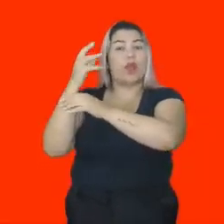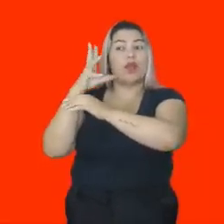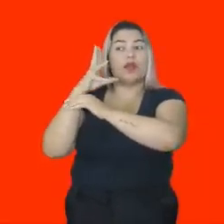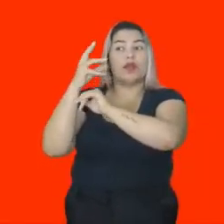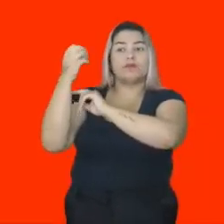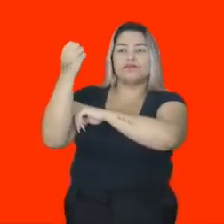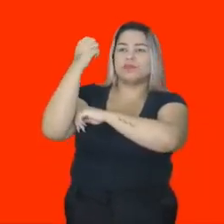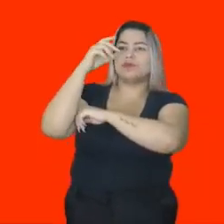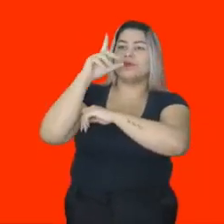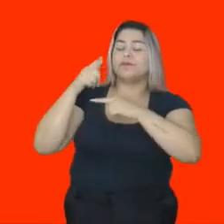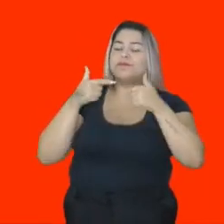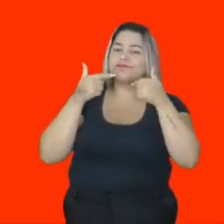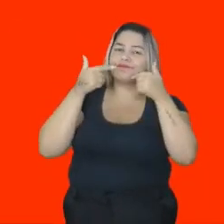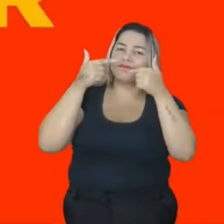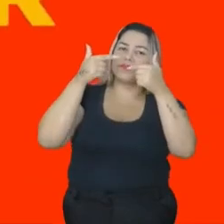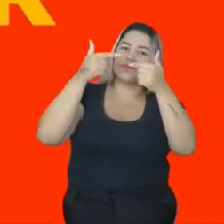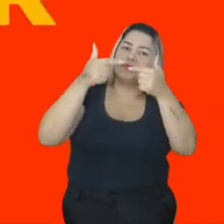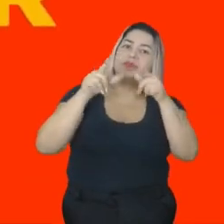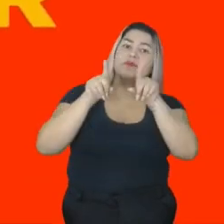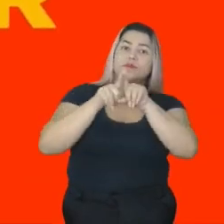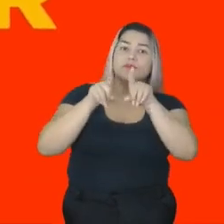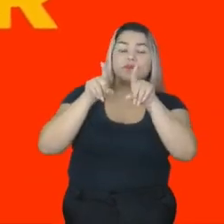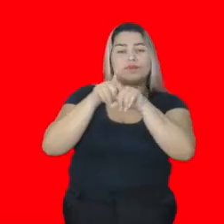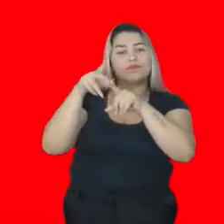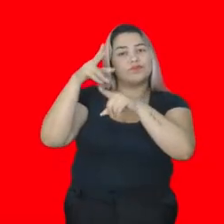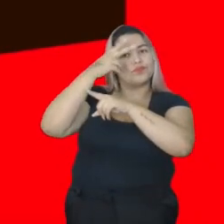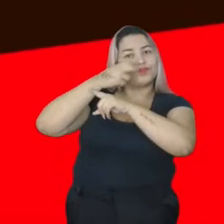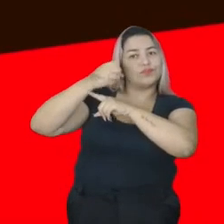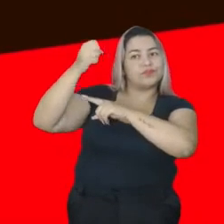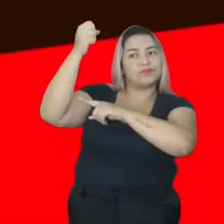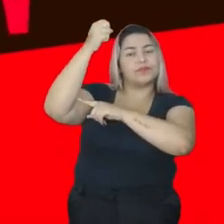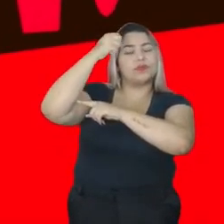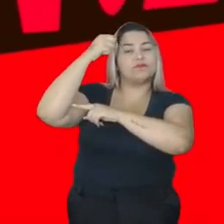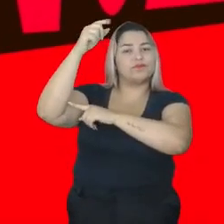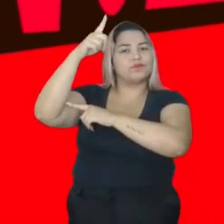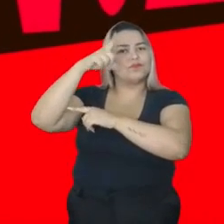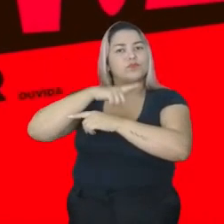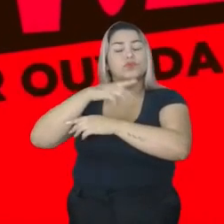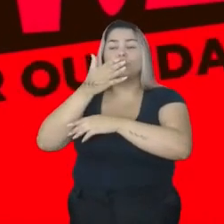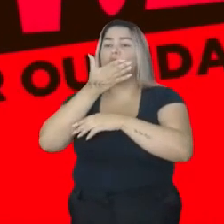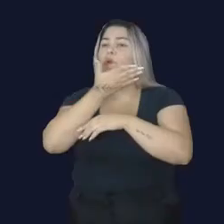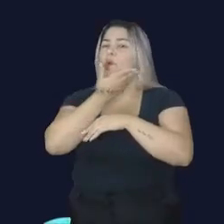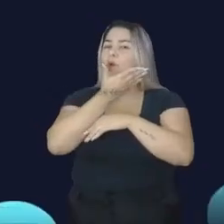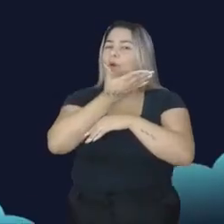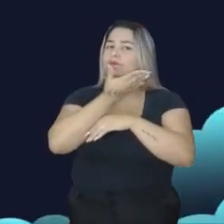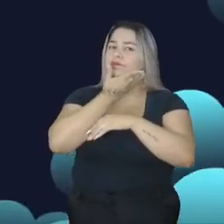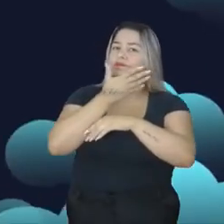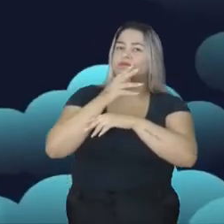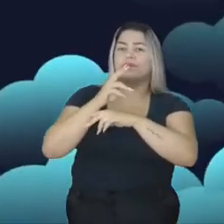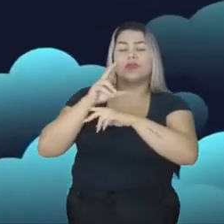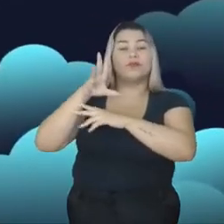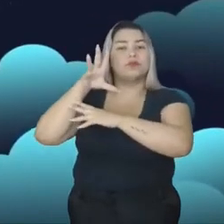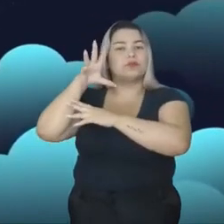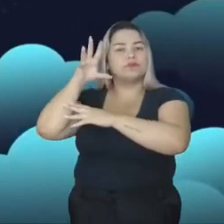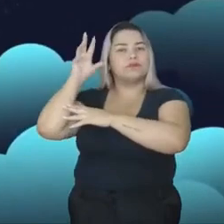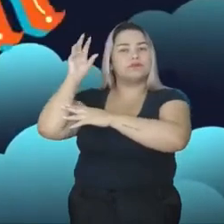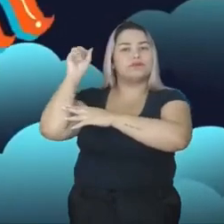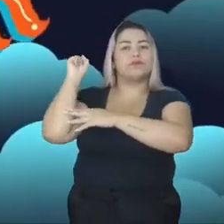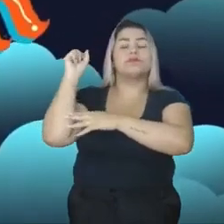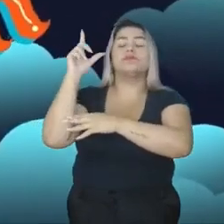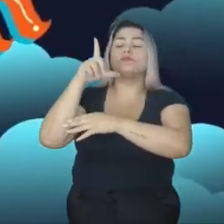sina, batalhando pra vencer. Tenho voz pra ser ouvida,